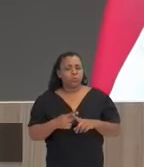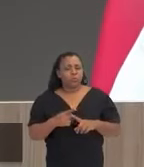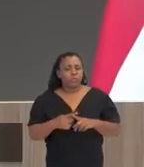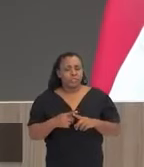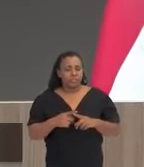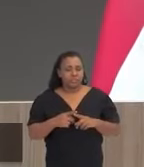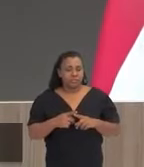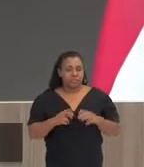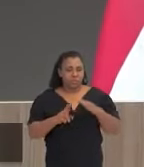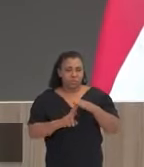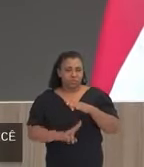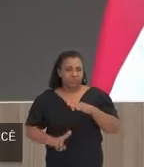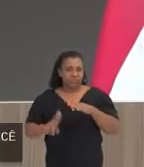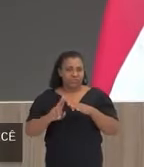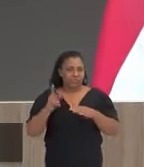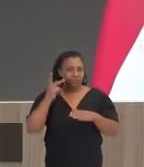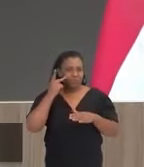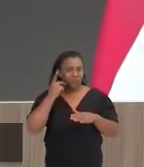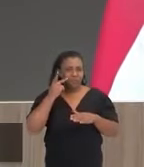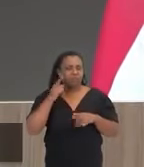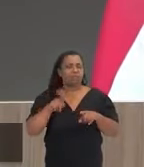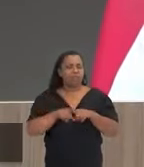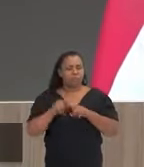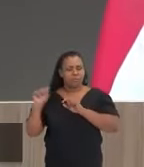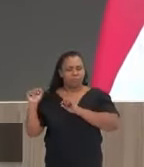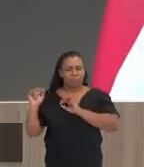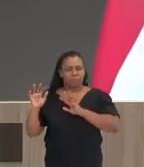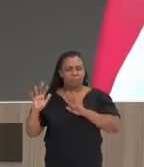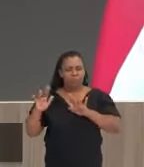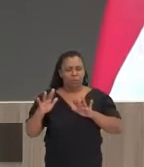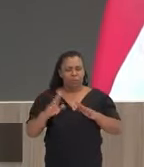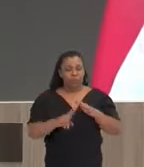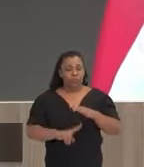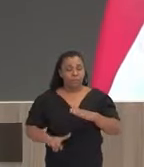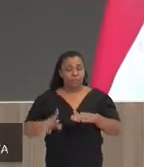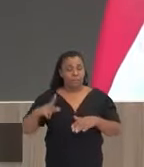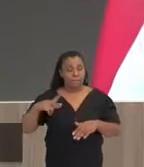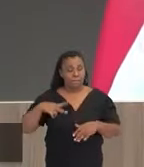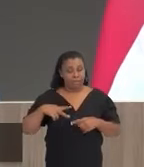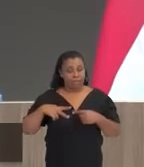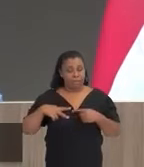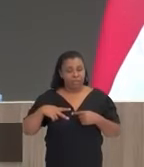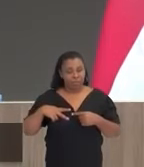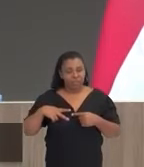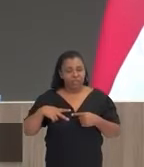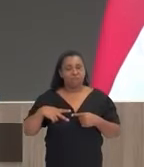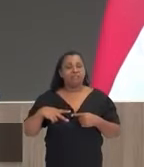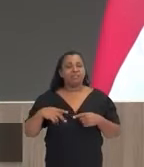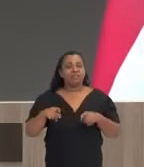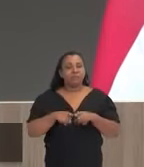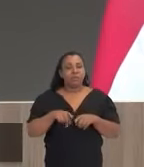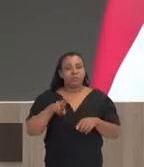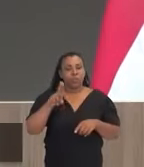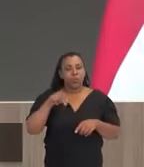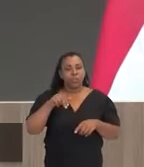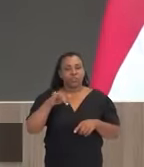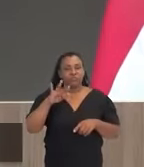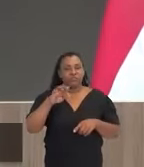Marici, compareceram várias outras universidades particulares, privadas, a Unifor,